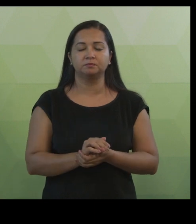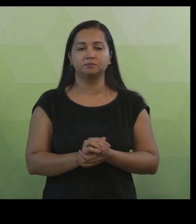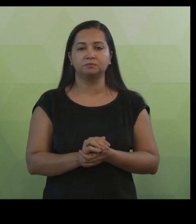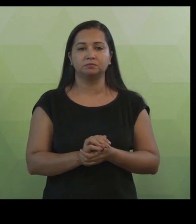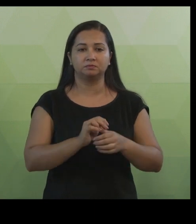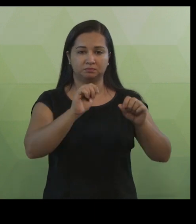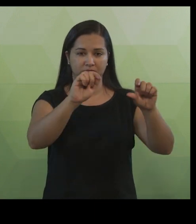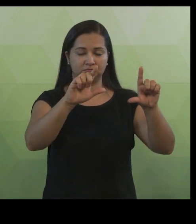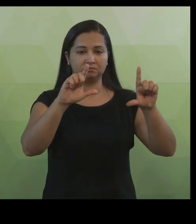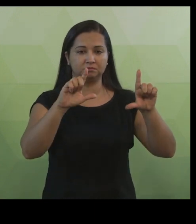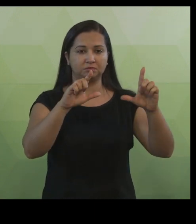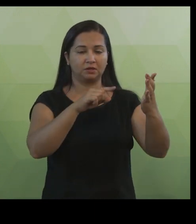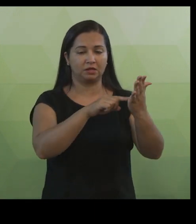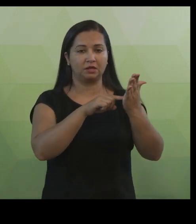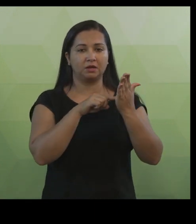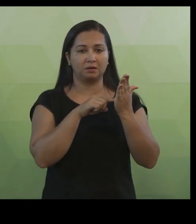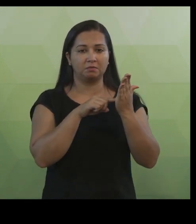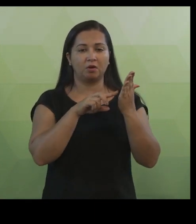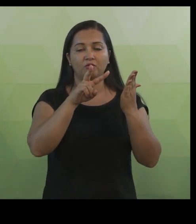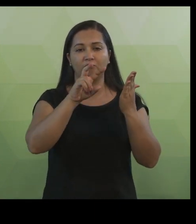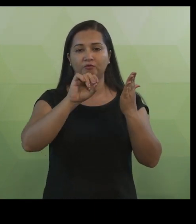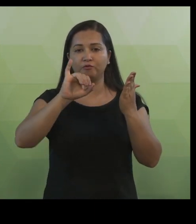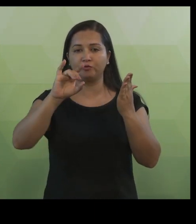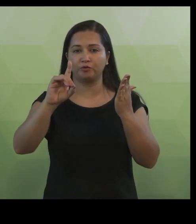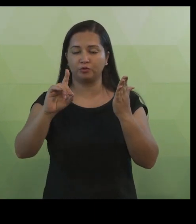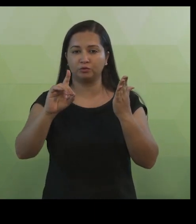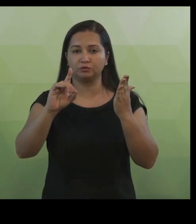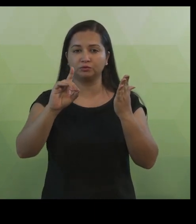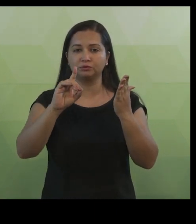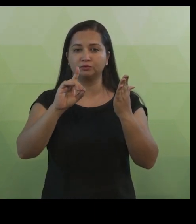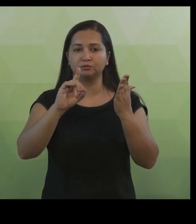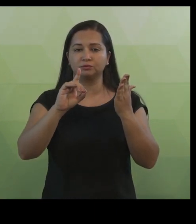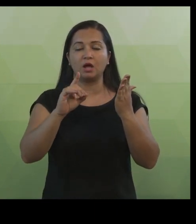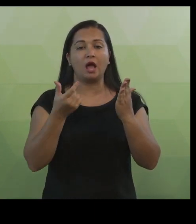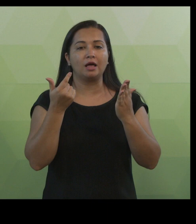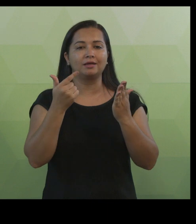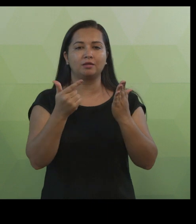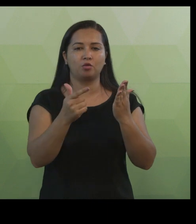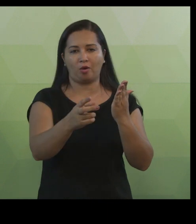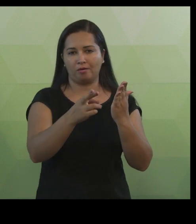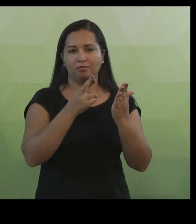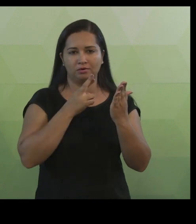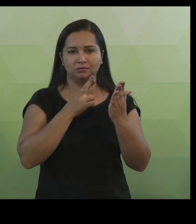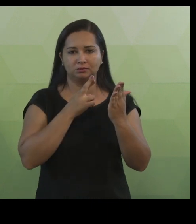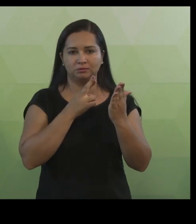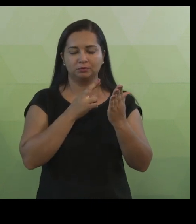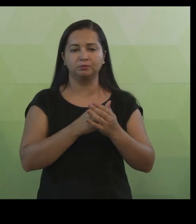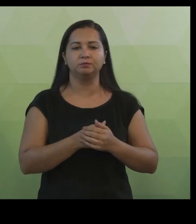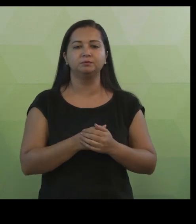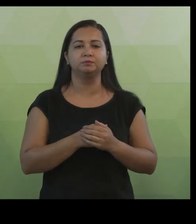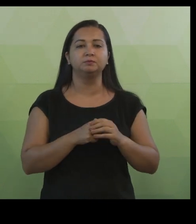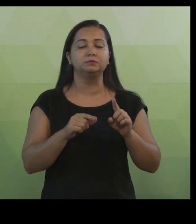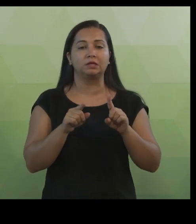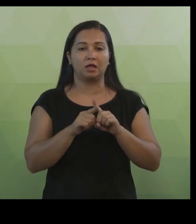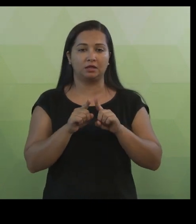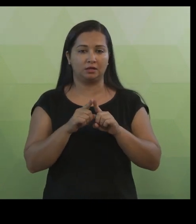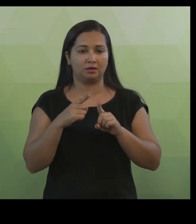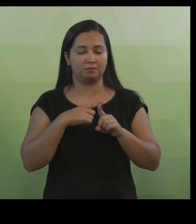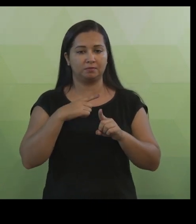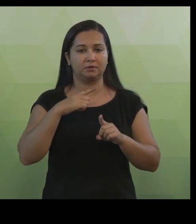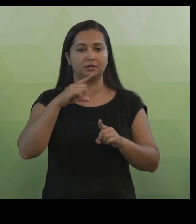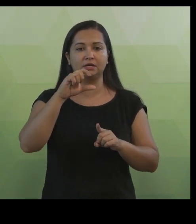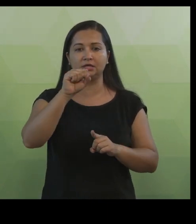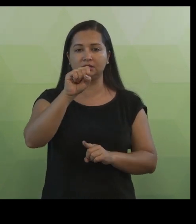void, que significa que não há um retorno para esse método. O argumento do tipo string,